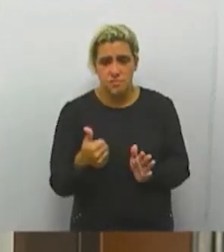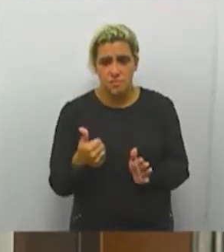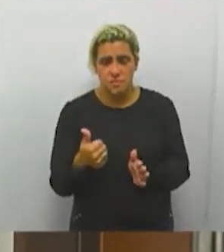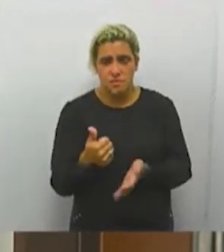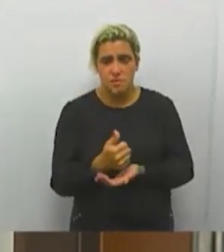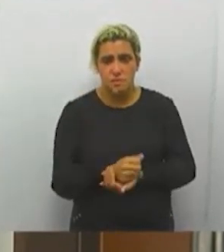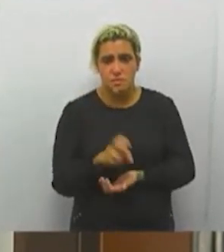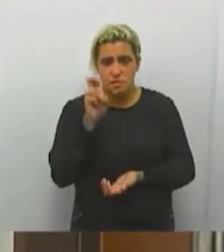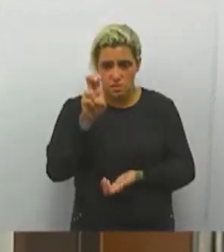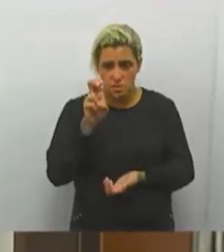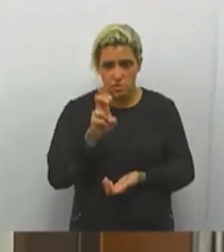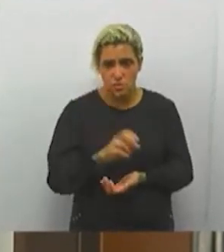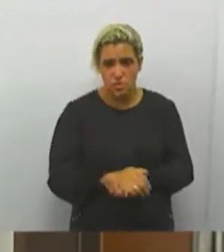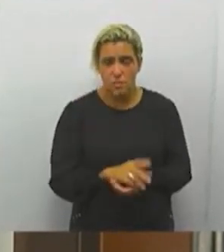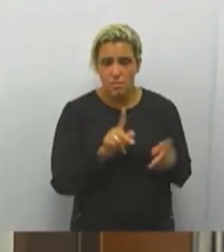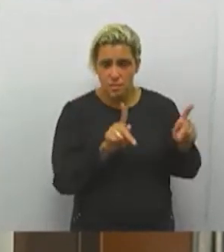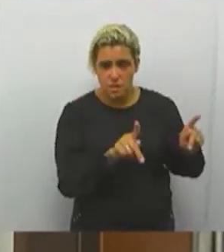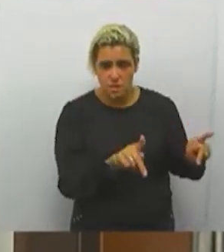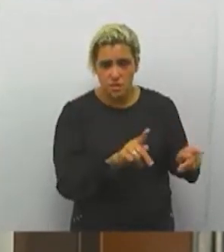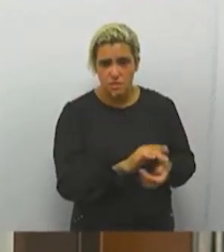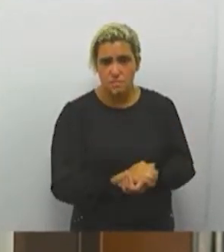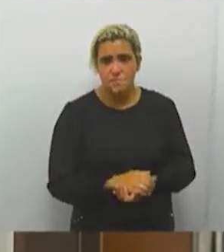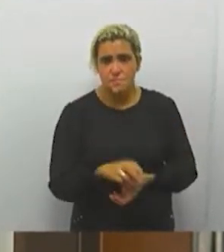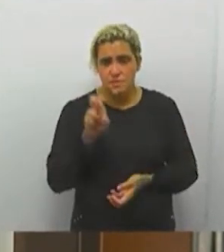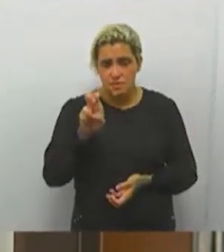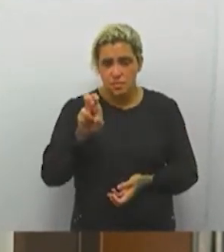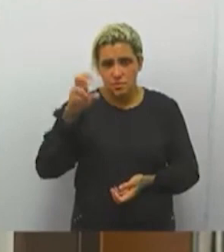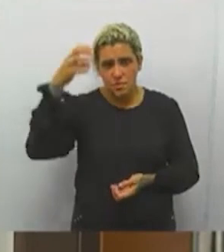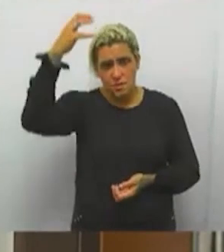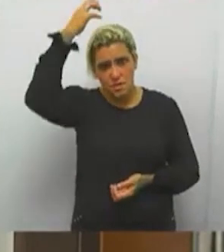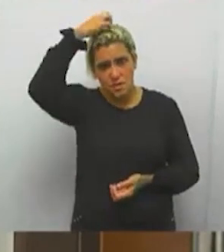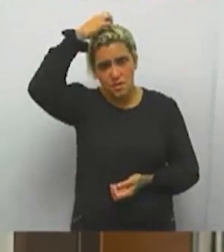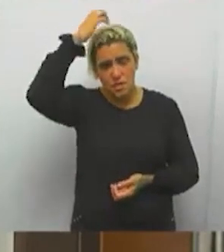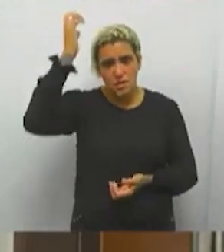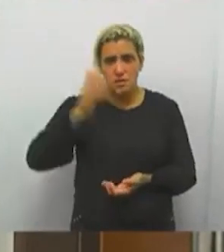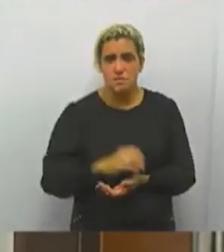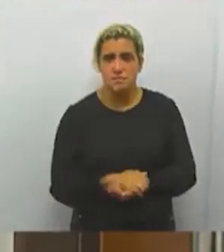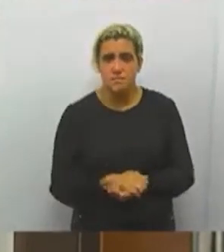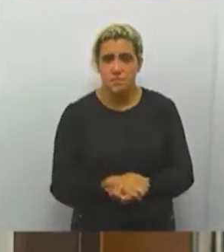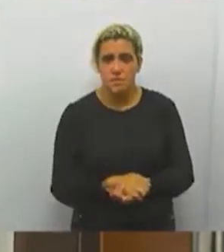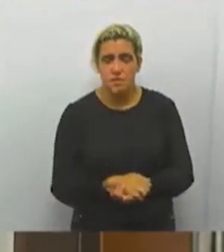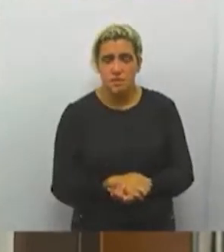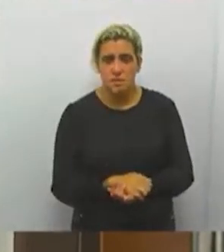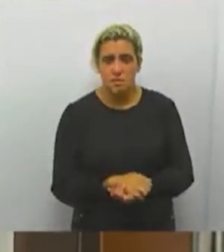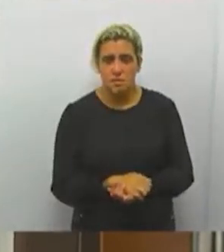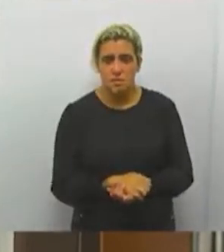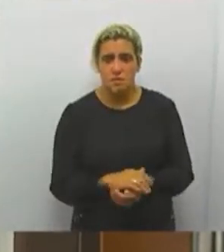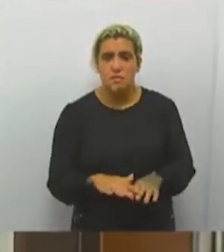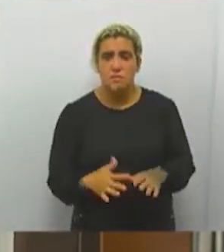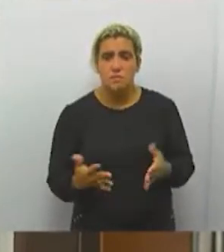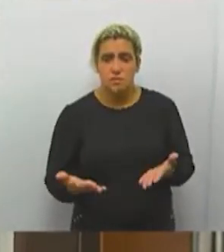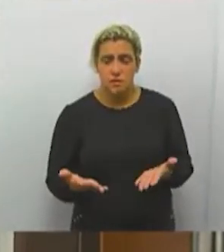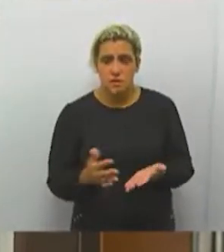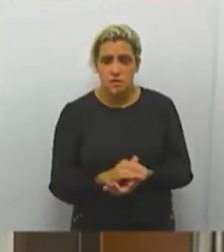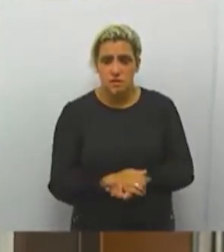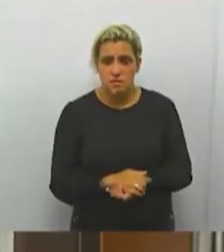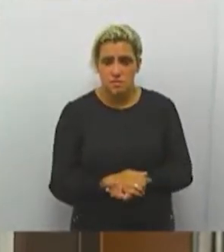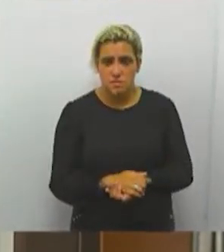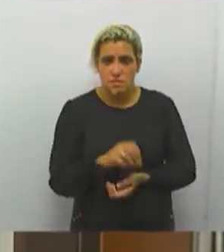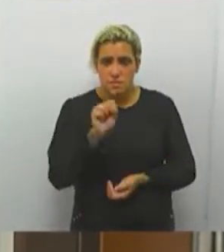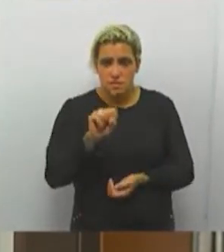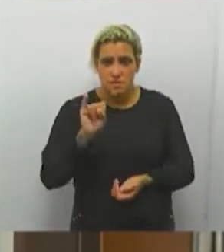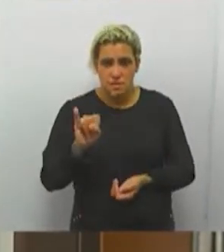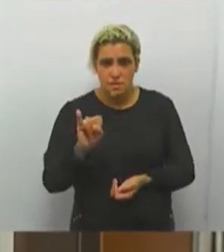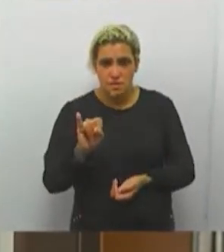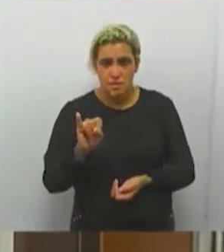para pro parque Mambucaba e cinco pro centro da cidade sendo que se a gente parar